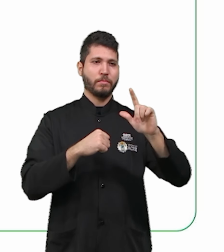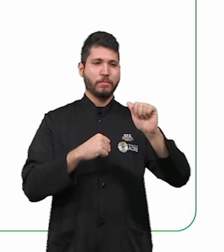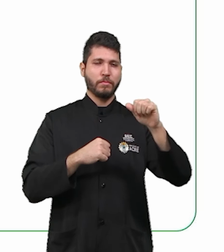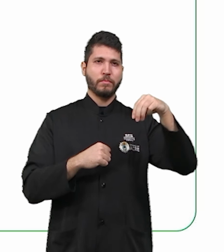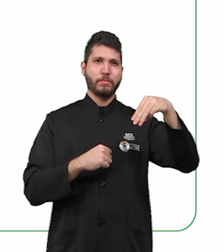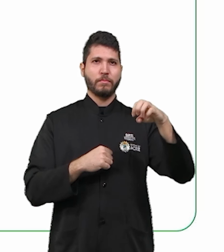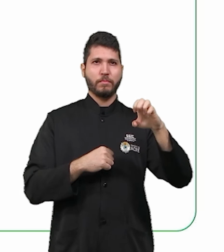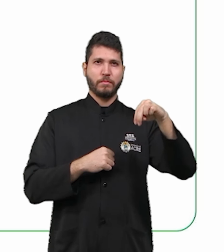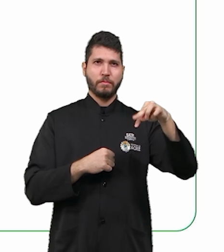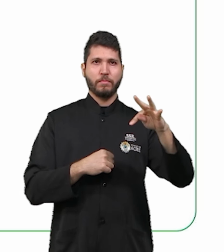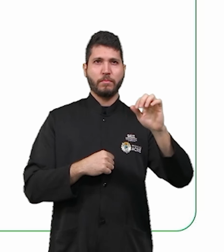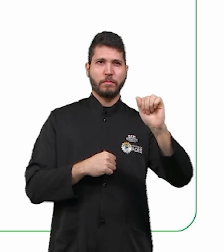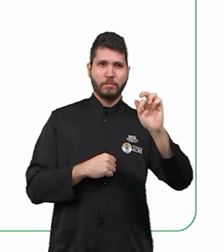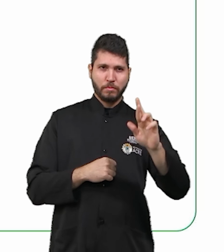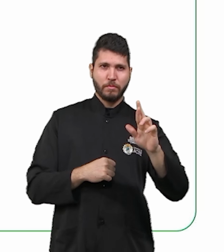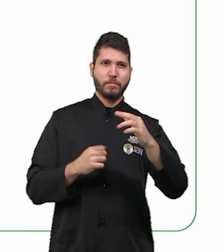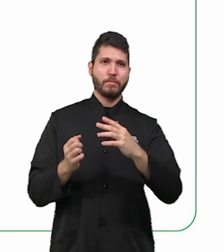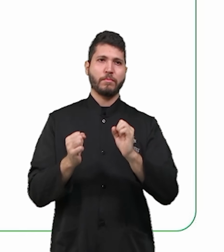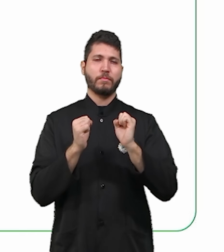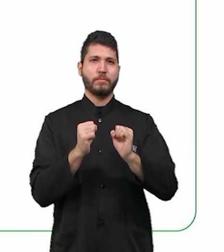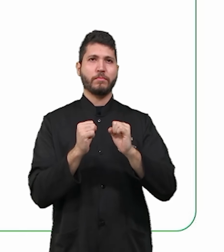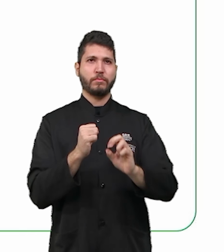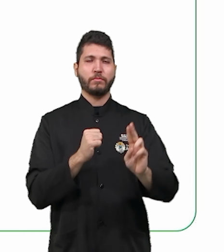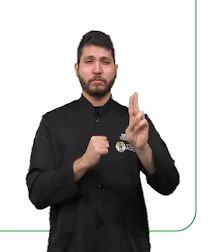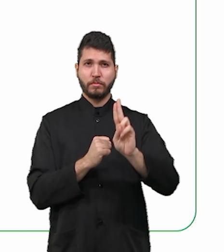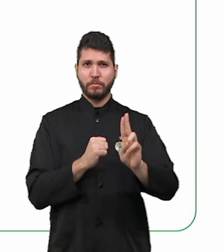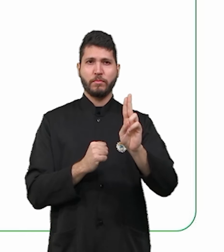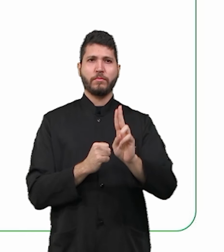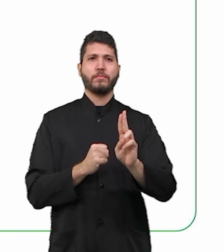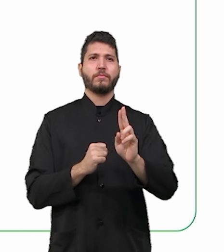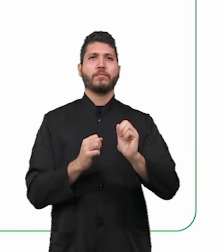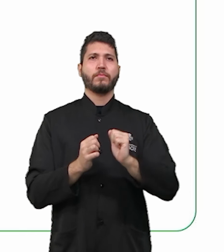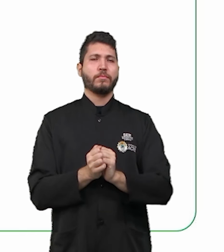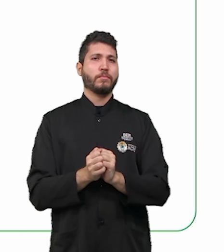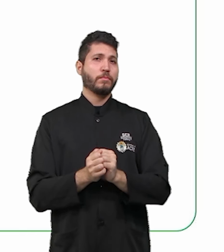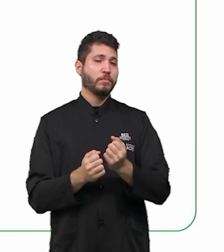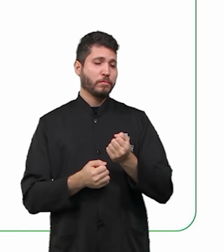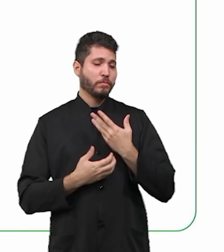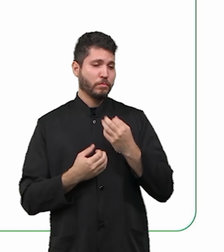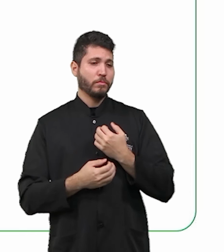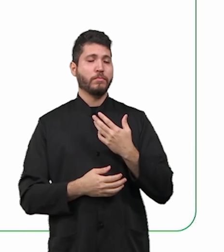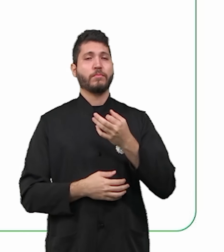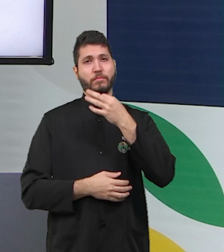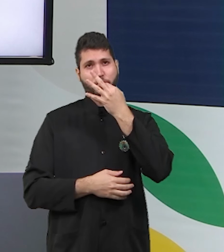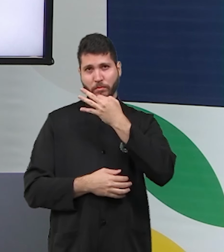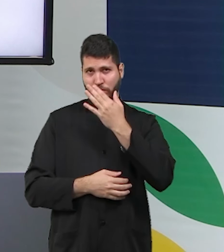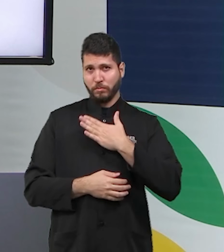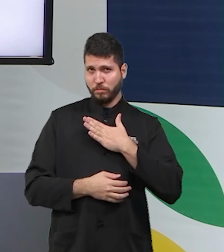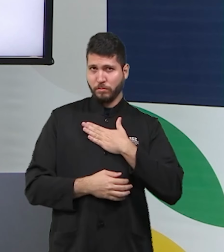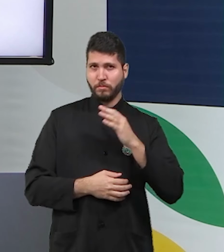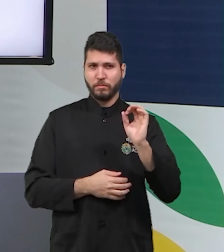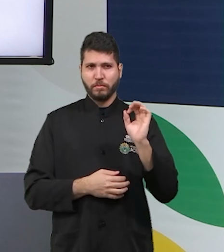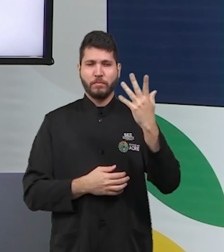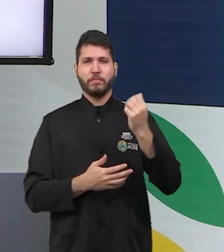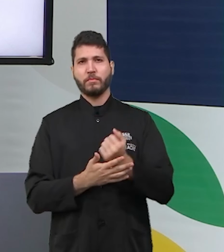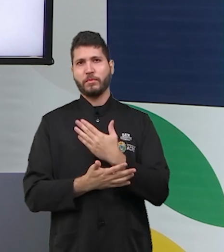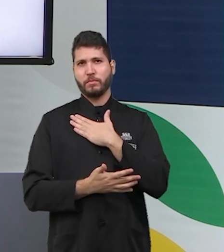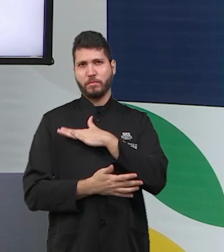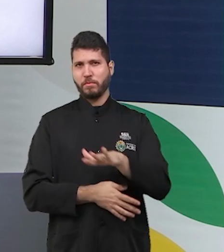viu aí no finalzinho, também pode ser utilizado, né, para eu expressar uma opinião minha em relação a algo que acontece que eu não